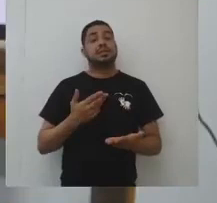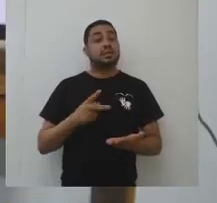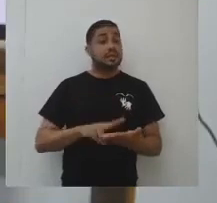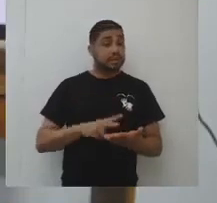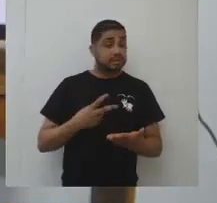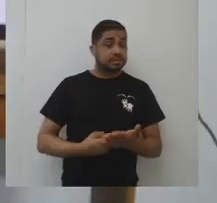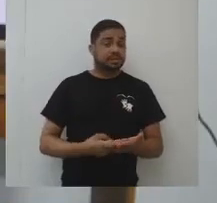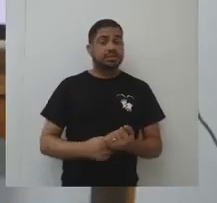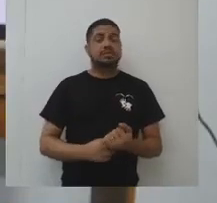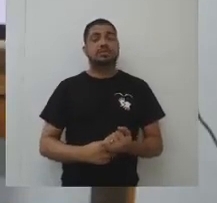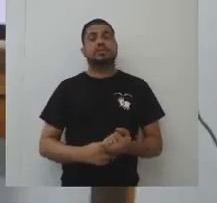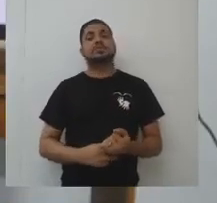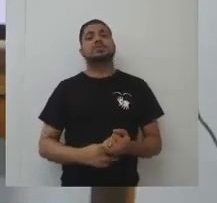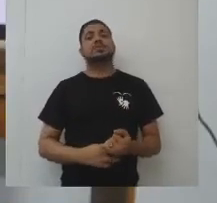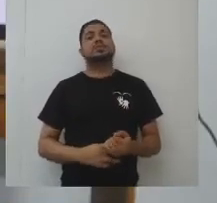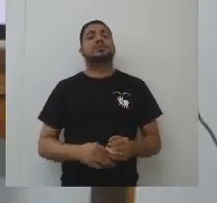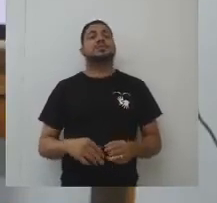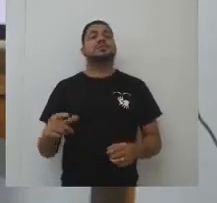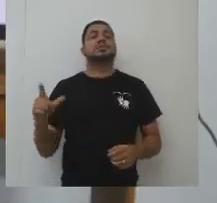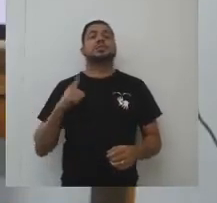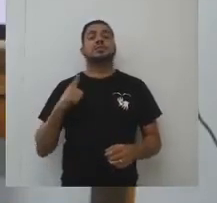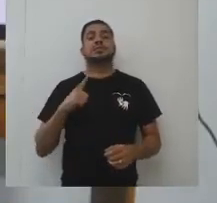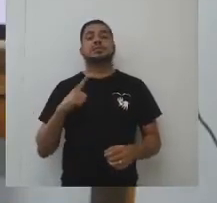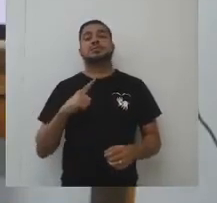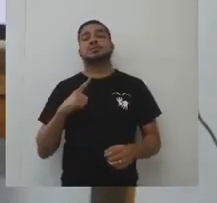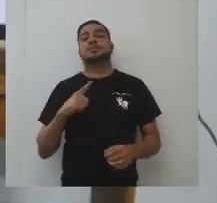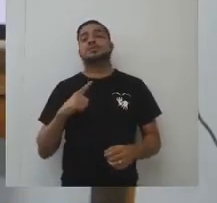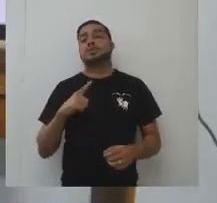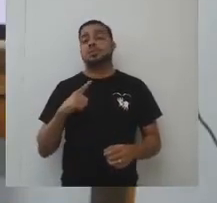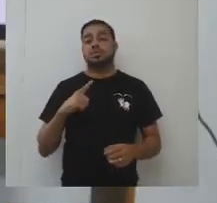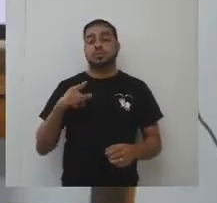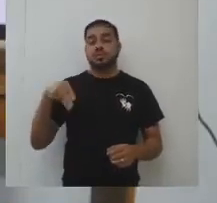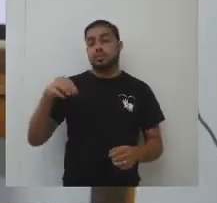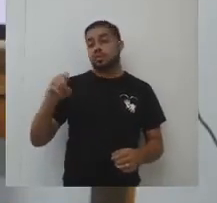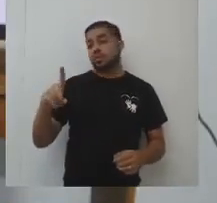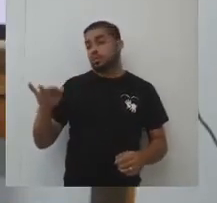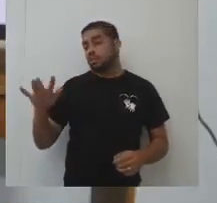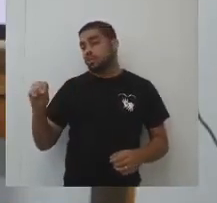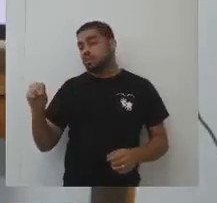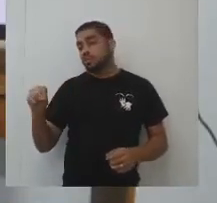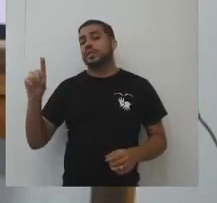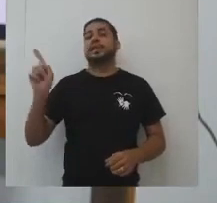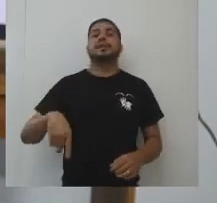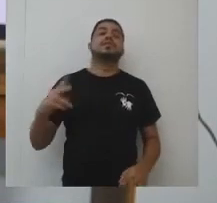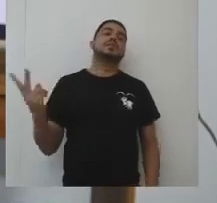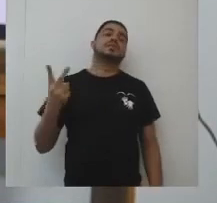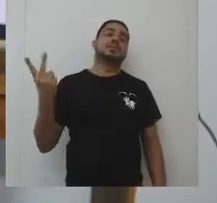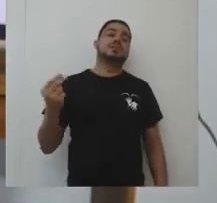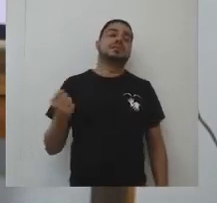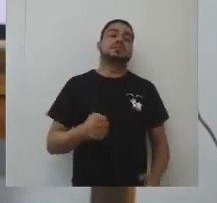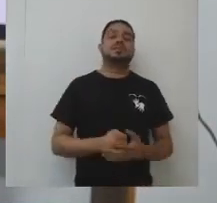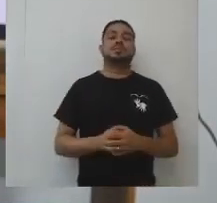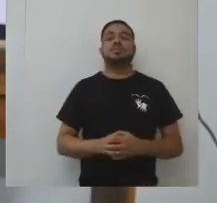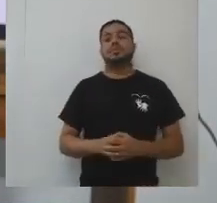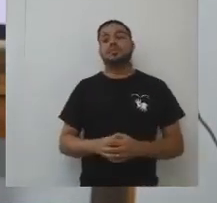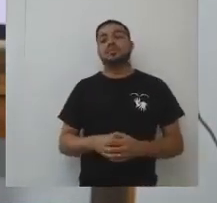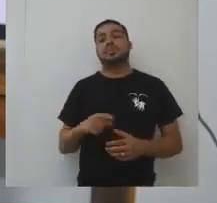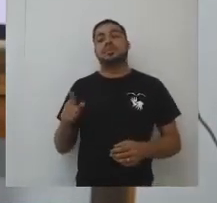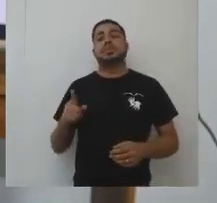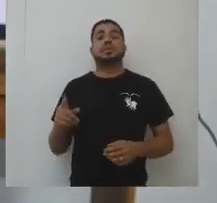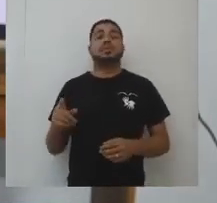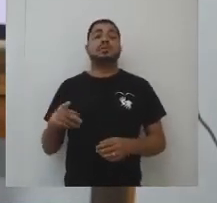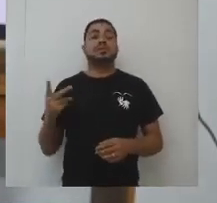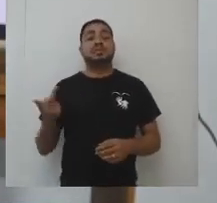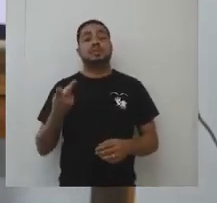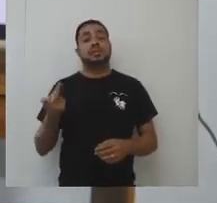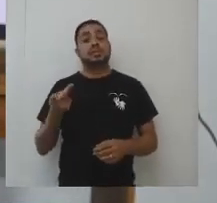interpretar. O módulo, quando fala módulo, está dizendo o valor. Módulo representa